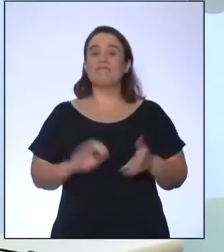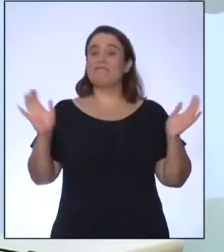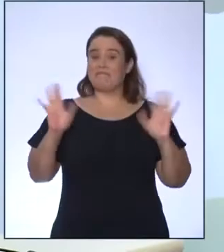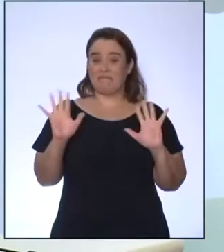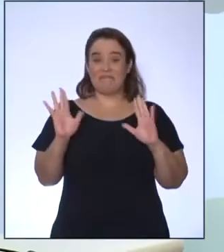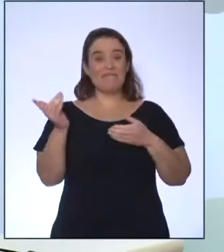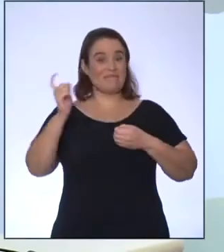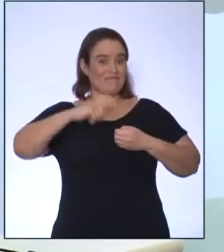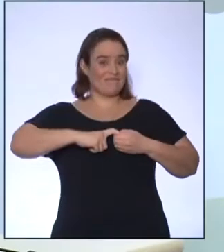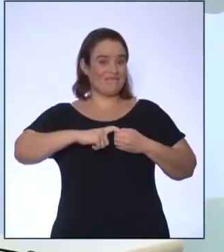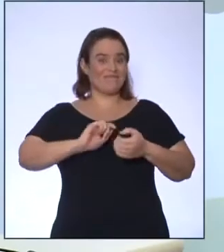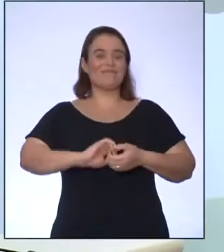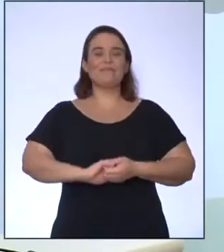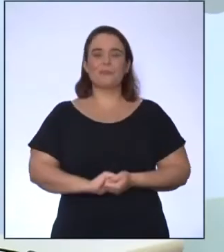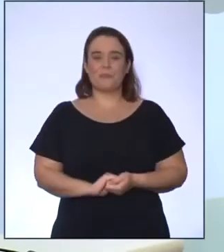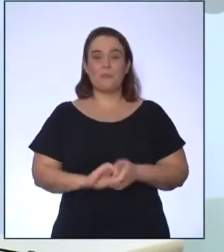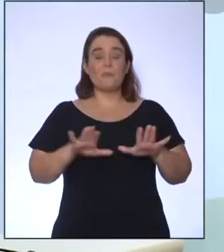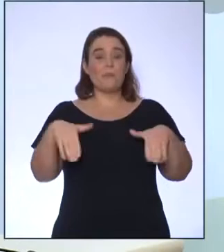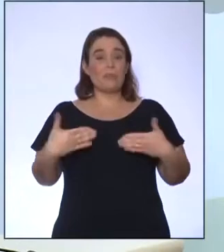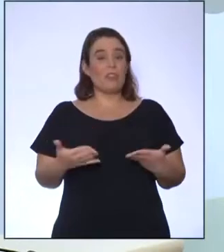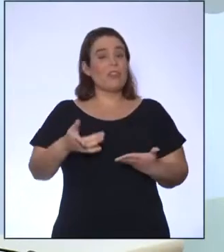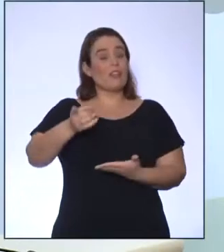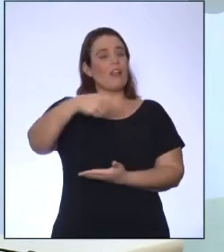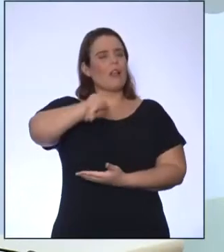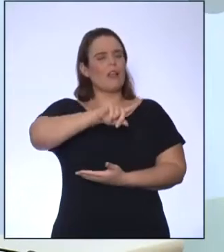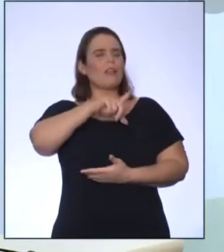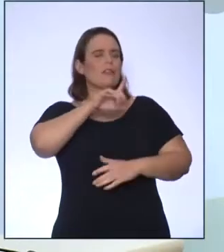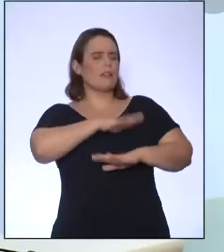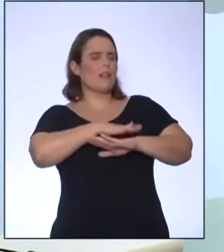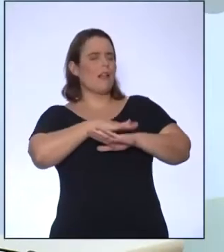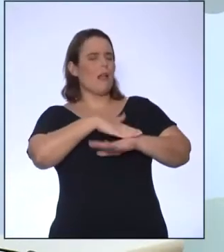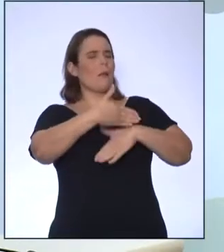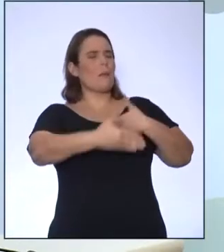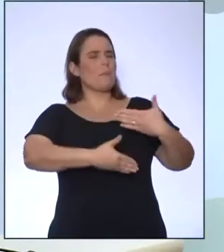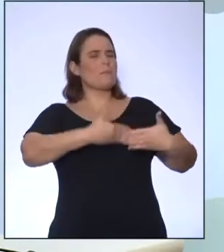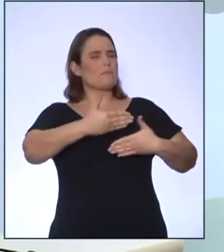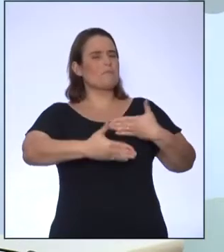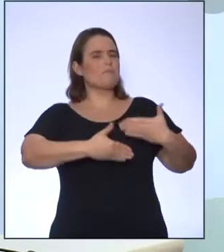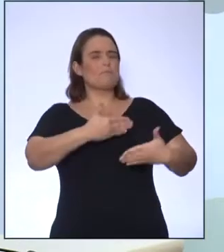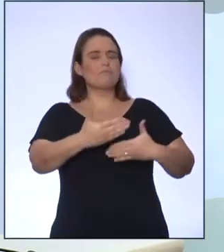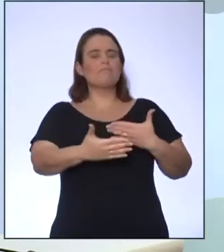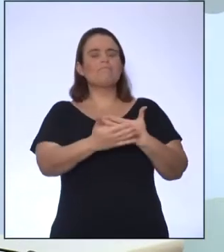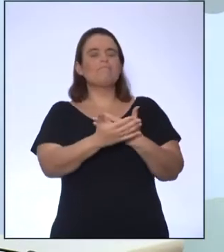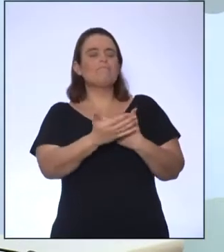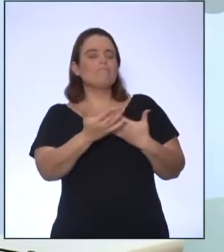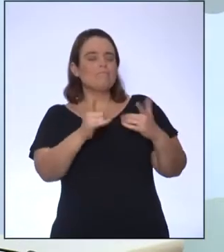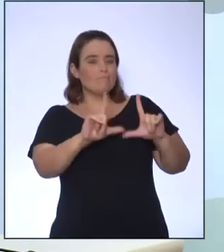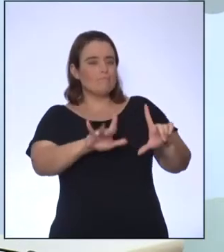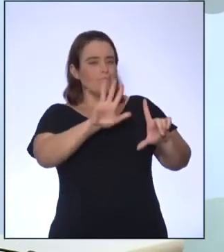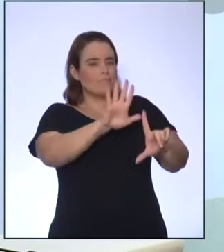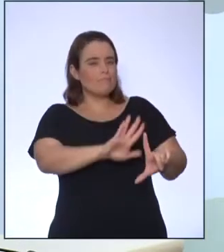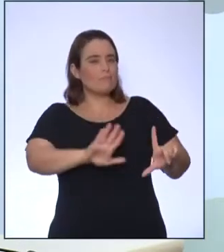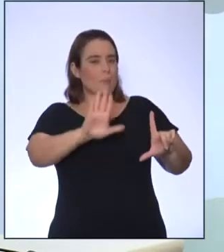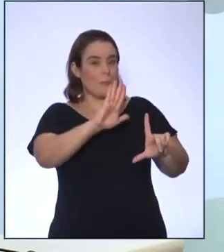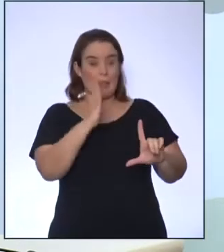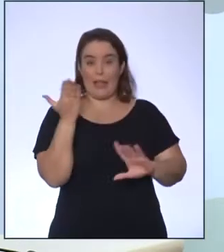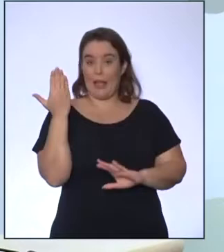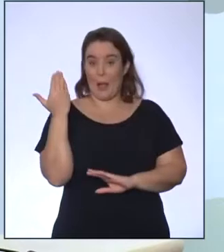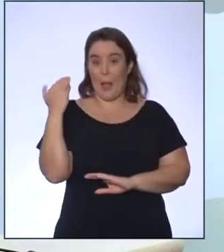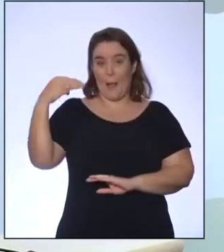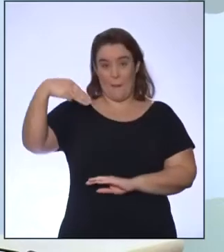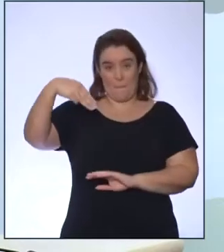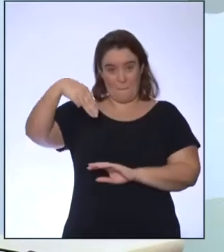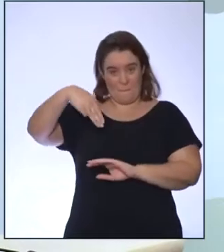Olá, voltamos. Então, vocês tiveram aí alguns instantes, né, para começar o exercício proposto lá pela